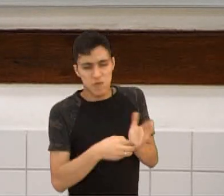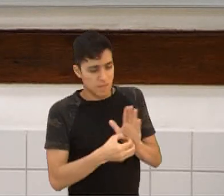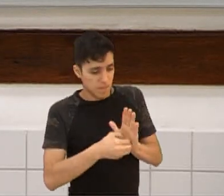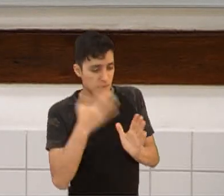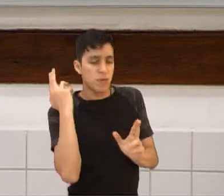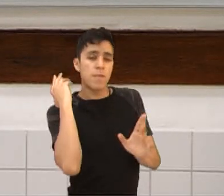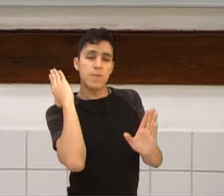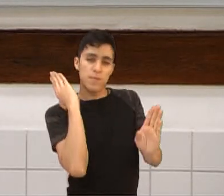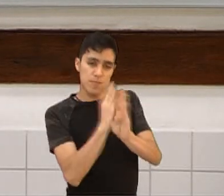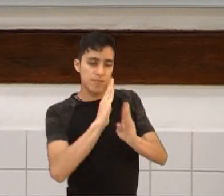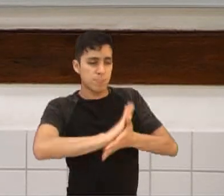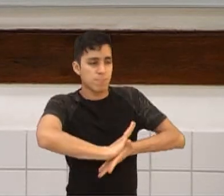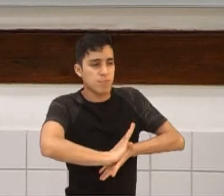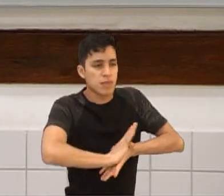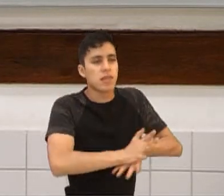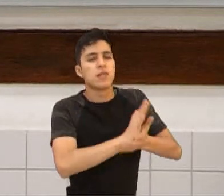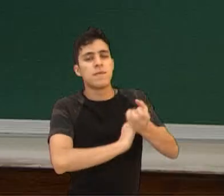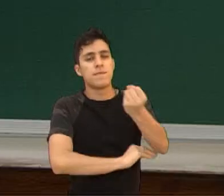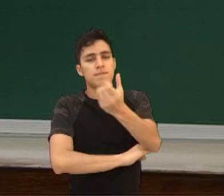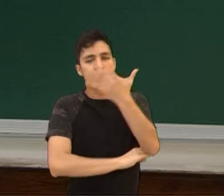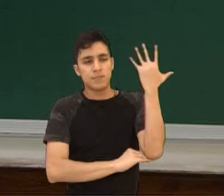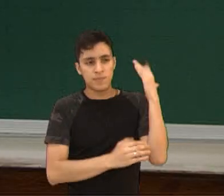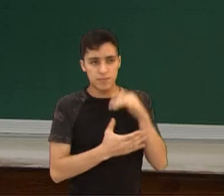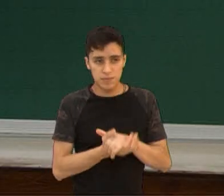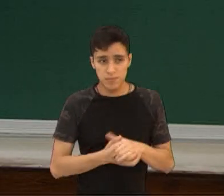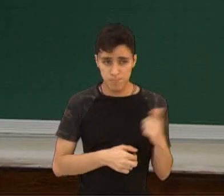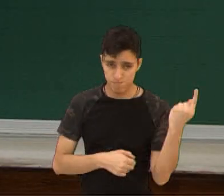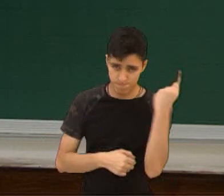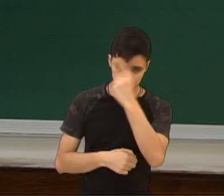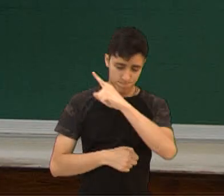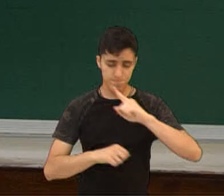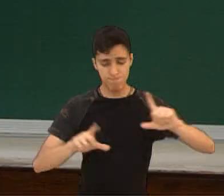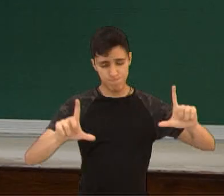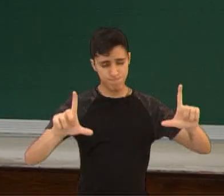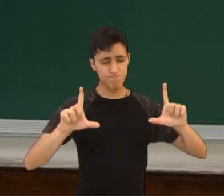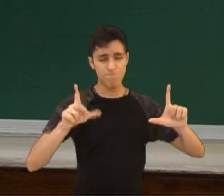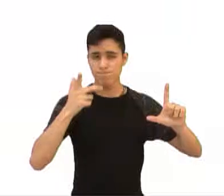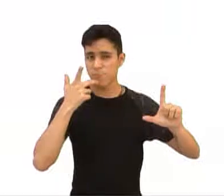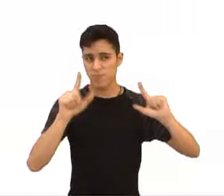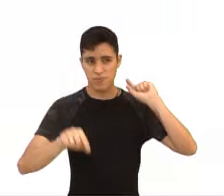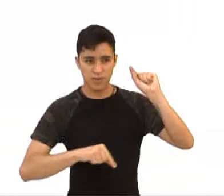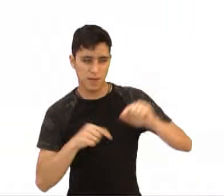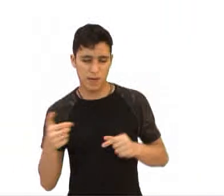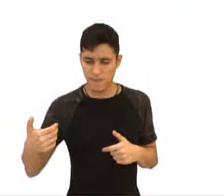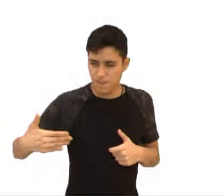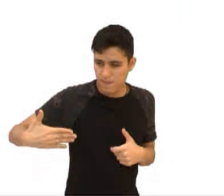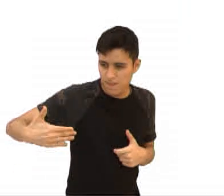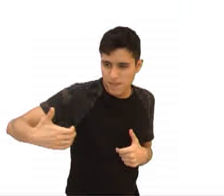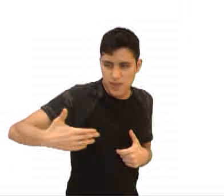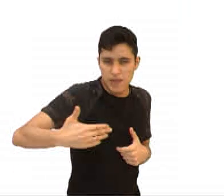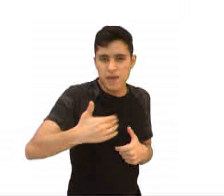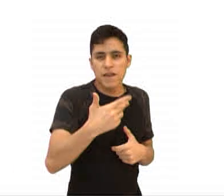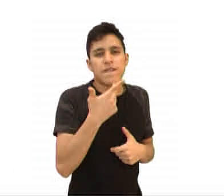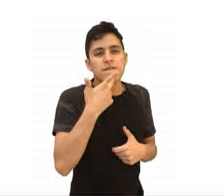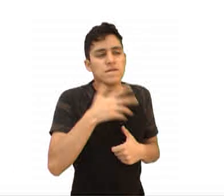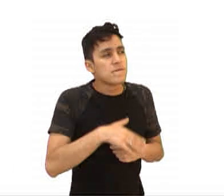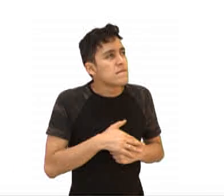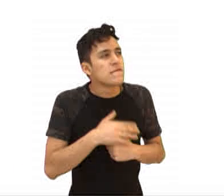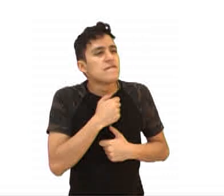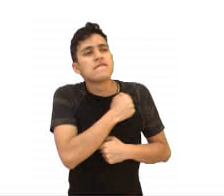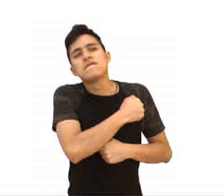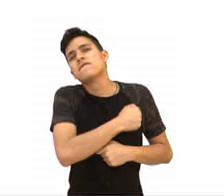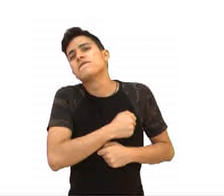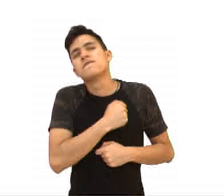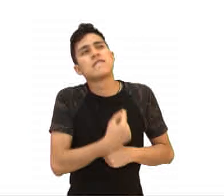degradação ambiental. E por último aqui, uma degradação ambiental aquática, onde o peixe fala aqui, saudade do tempo em que nossa maior preocupação